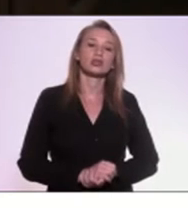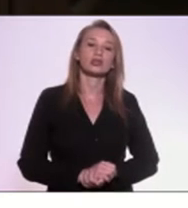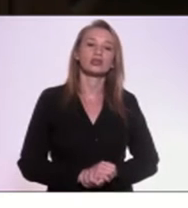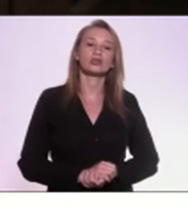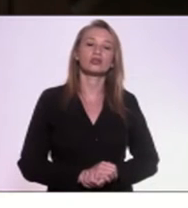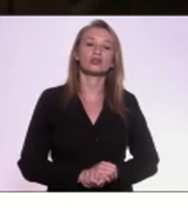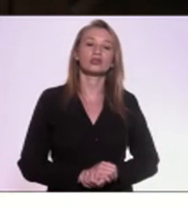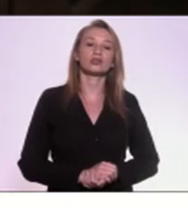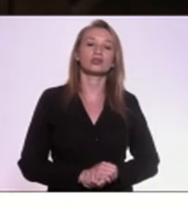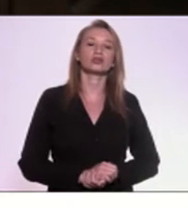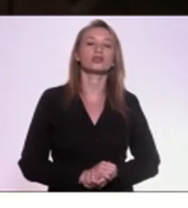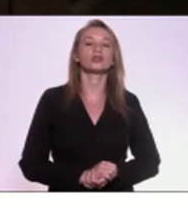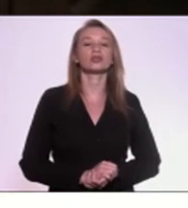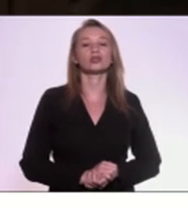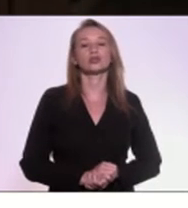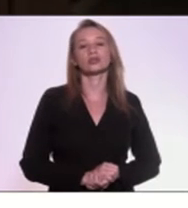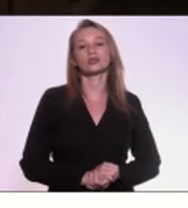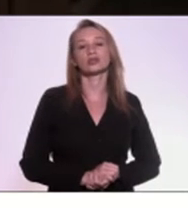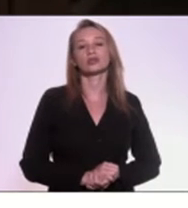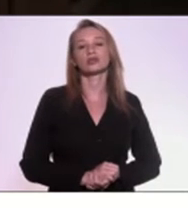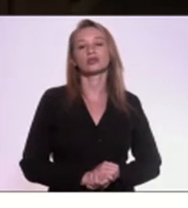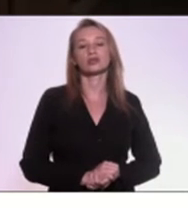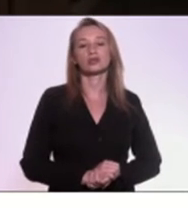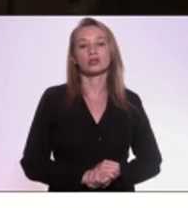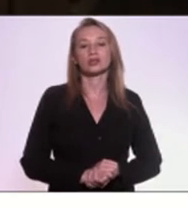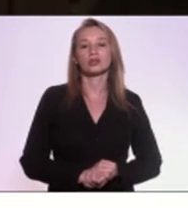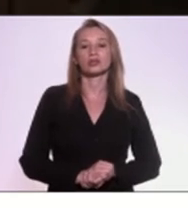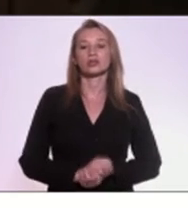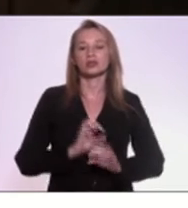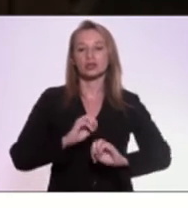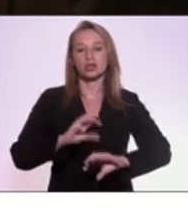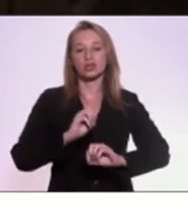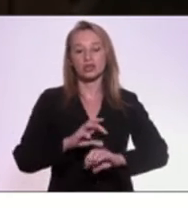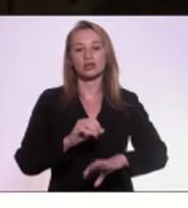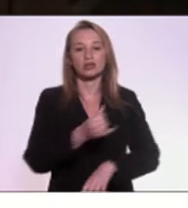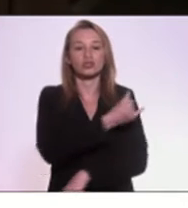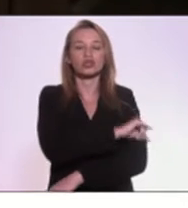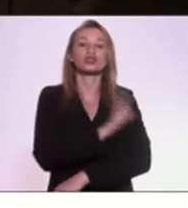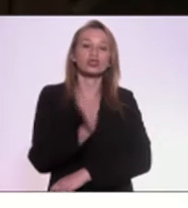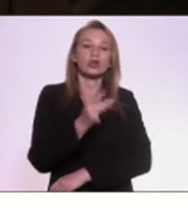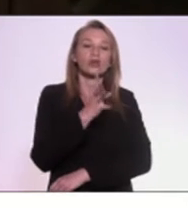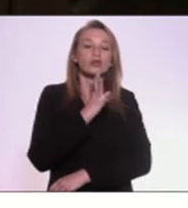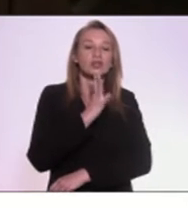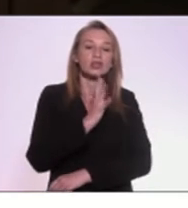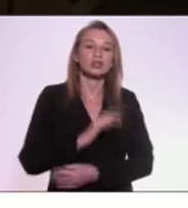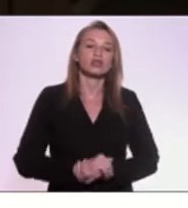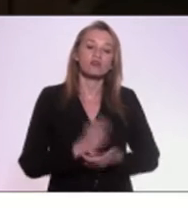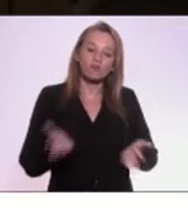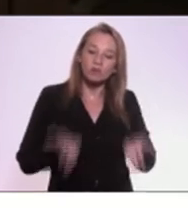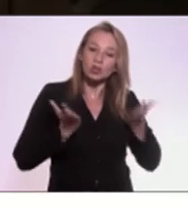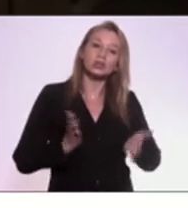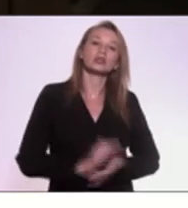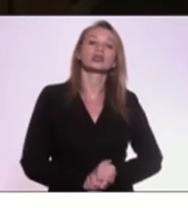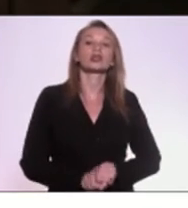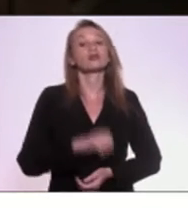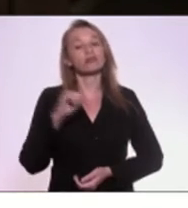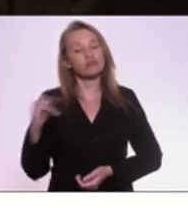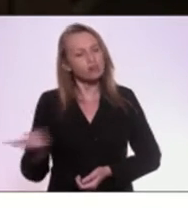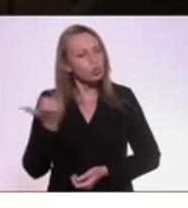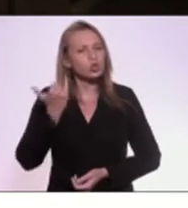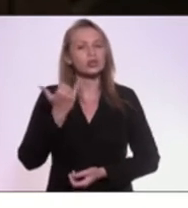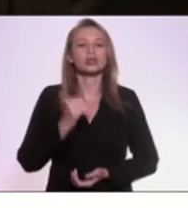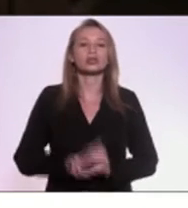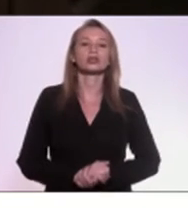nós entendemos e chamamos no campo da educação no Rio de Janeiro, já conhecido, é uma iniciativa muito